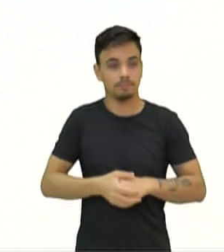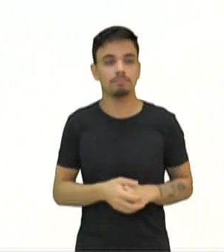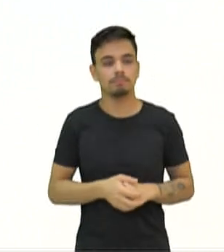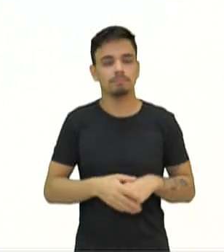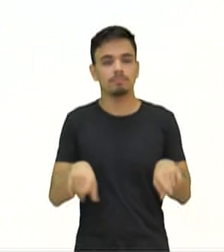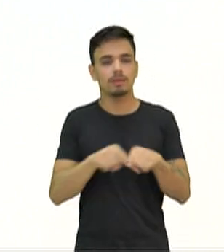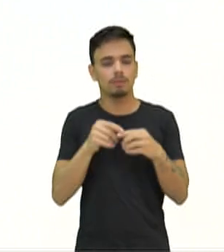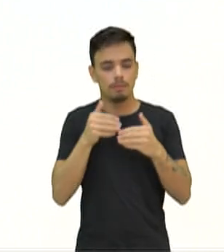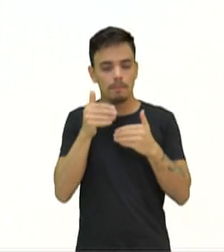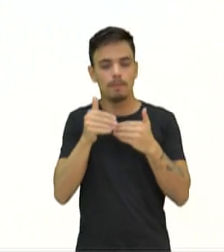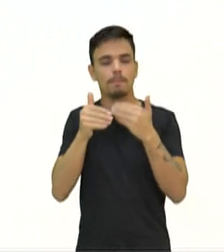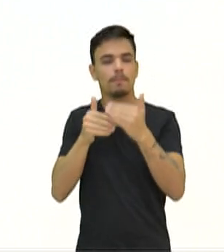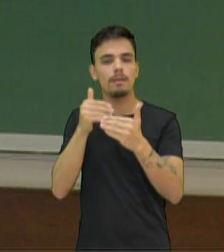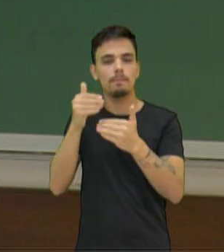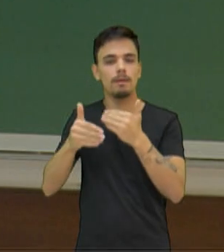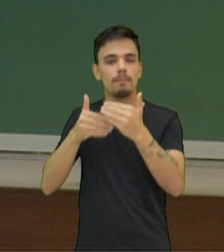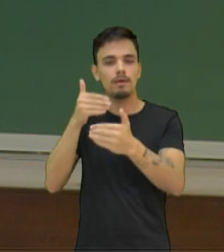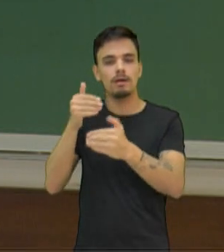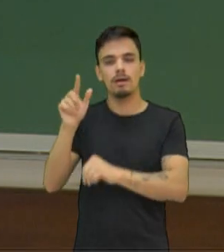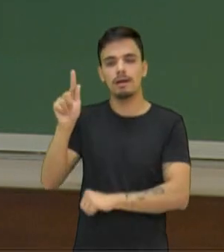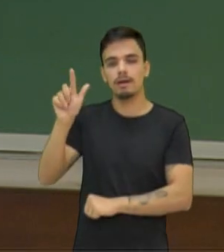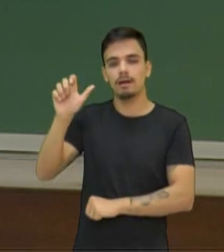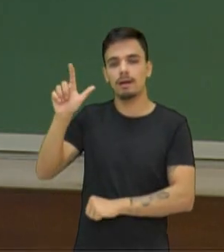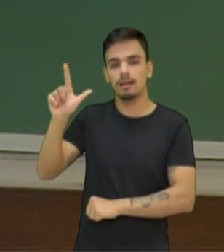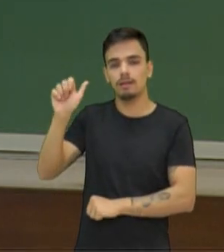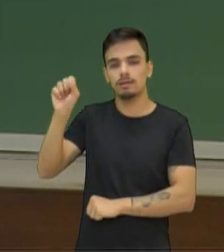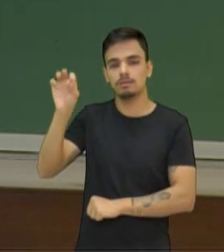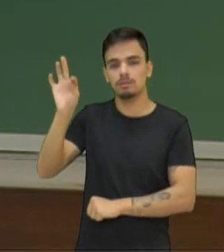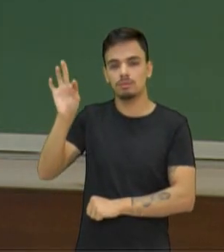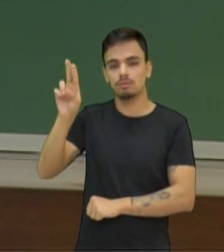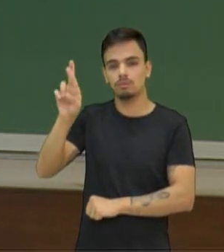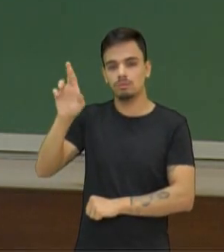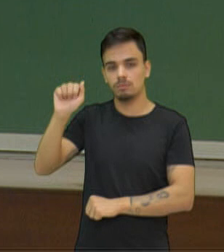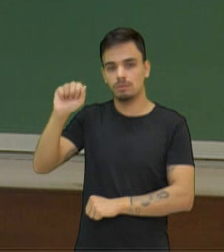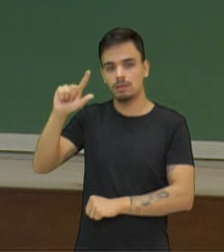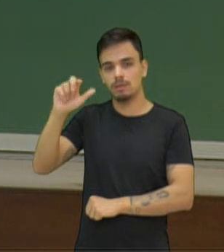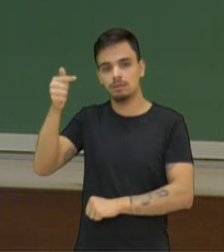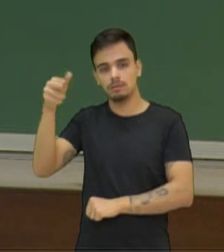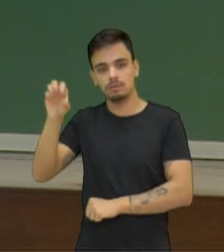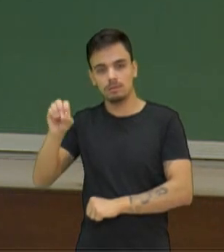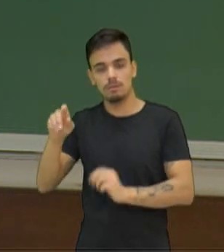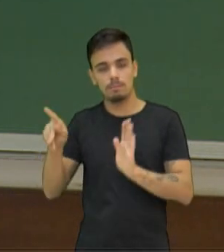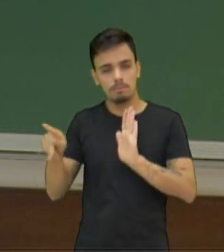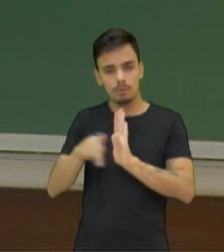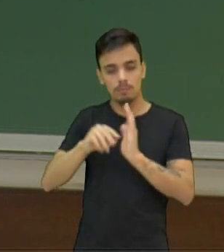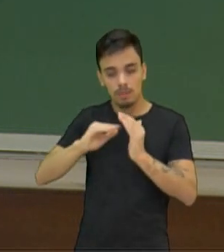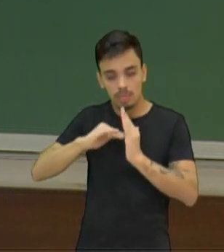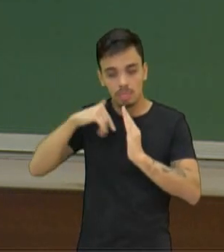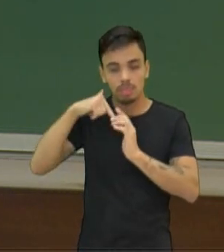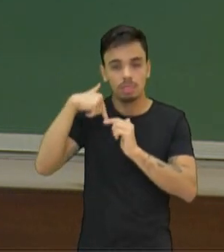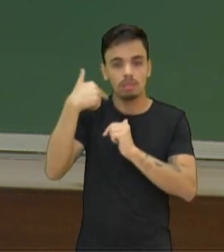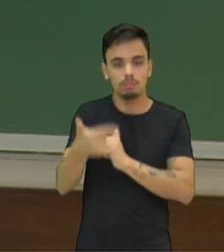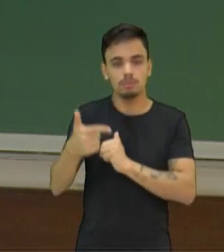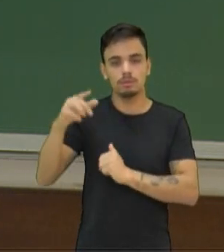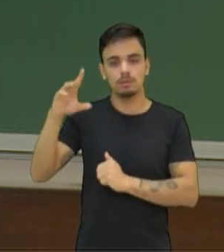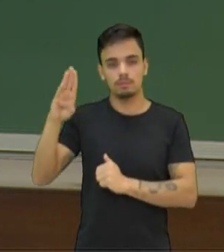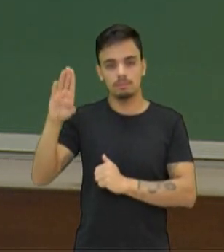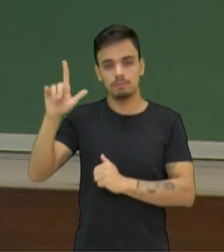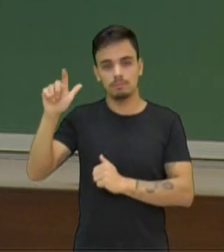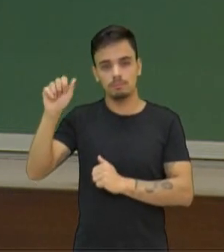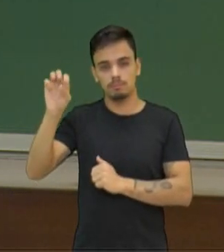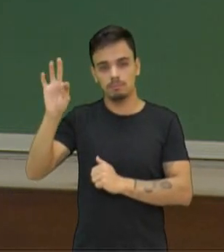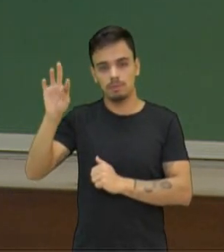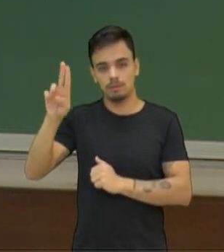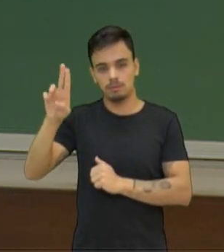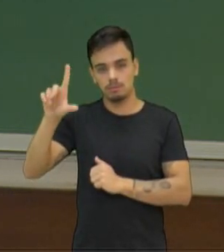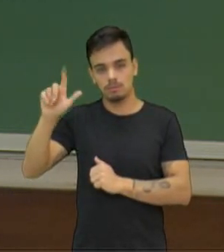Gente, o processo de gastrulação já é uma etapa depois já da formação da blástula, né? Aqui nós temos o